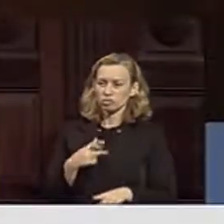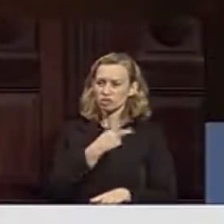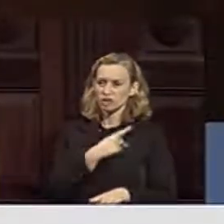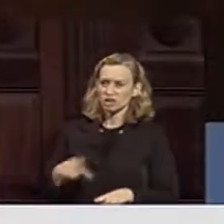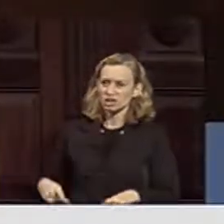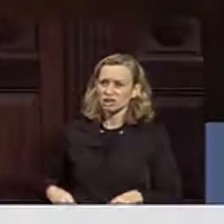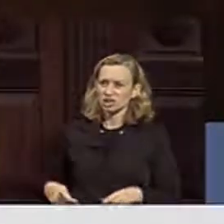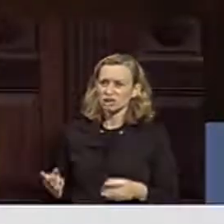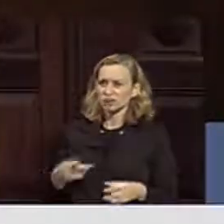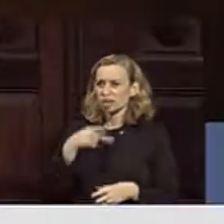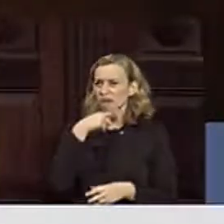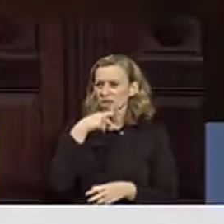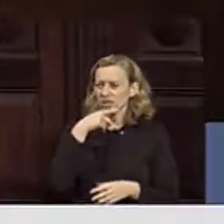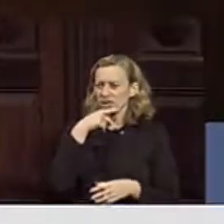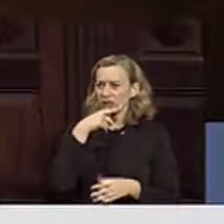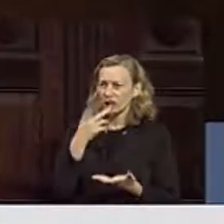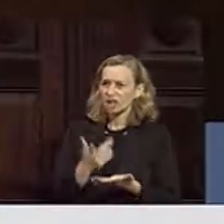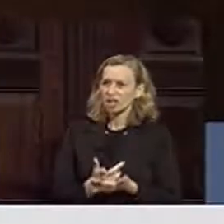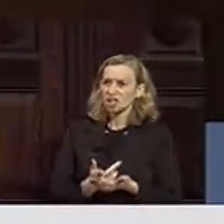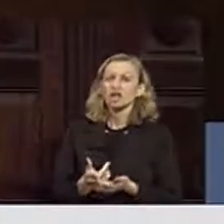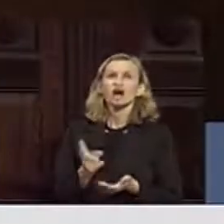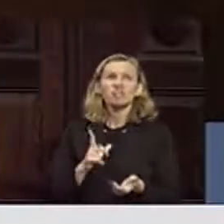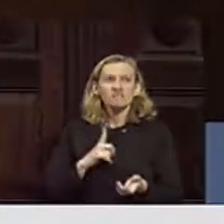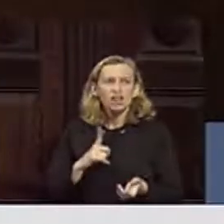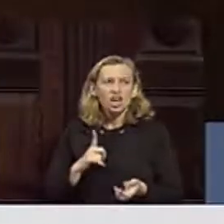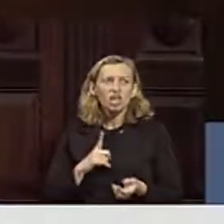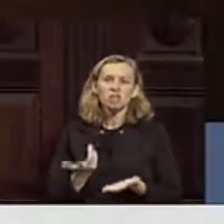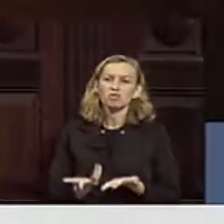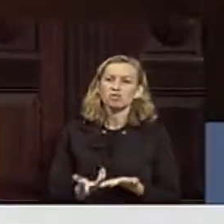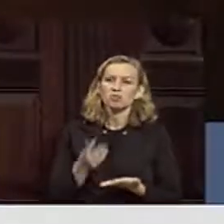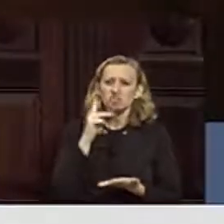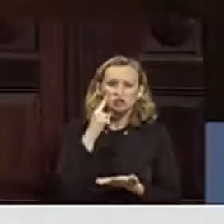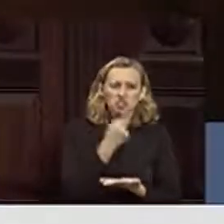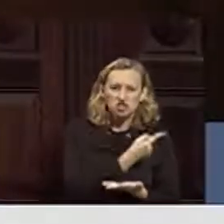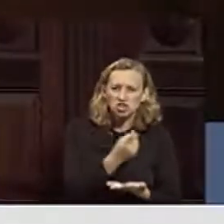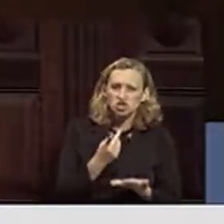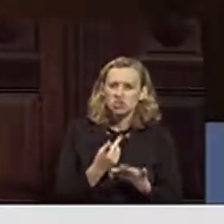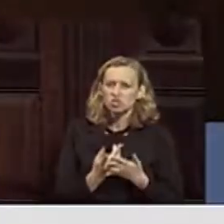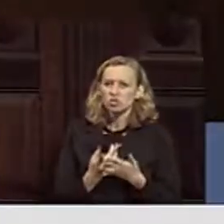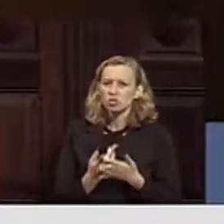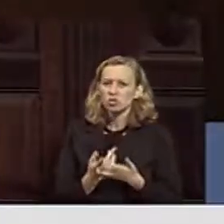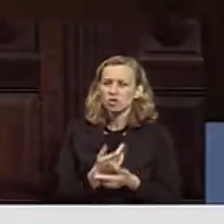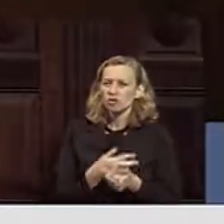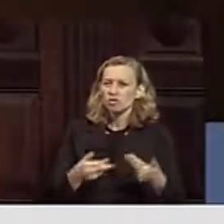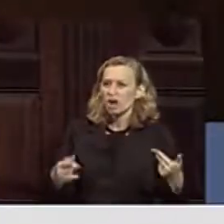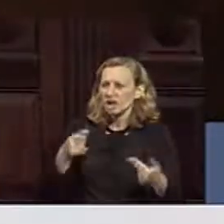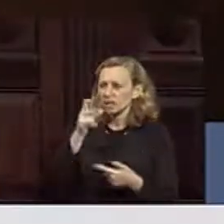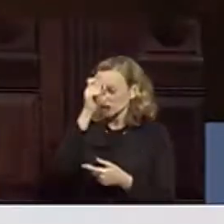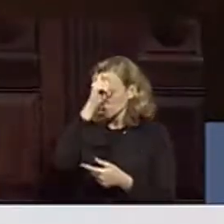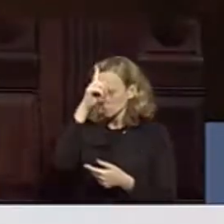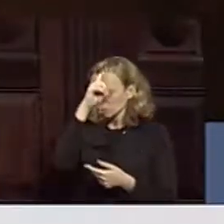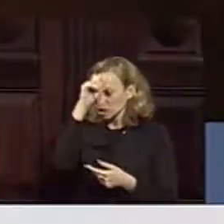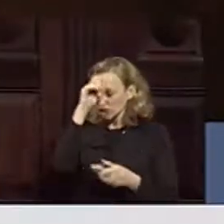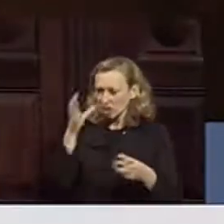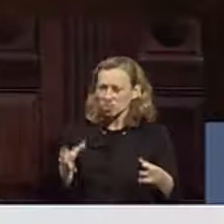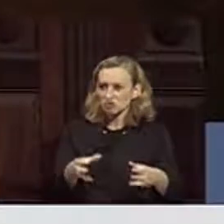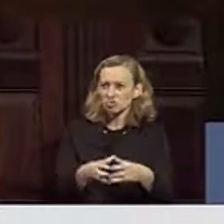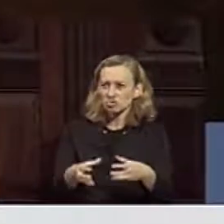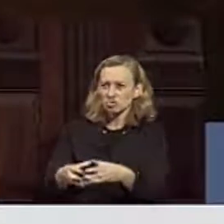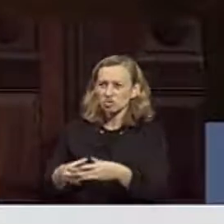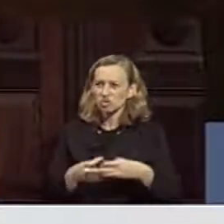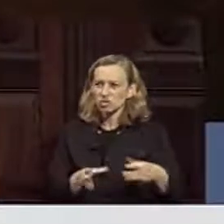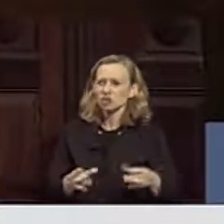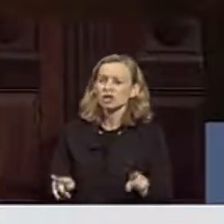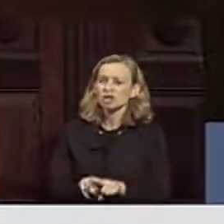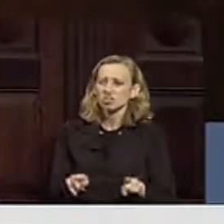casa. Tenho visitado diversas unidades hospitalares no estado do Rio de Janeiro, diversas unidades de saúde mental, da rede de